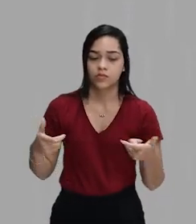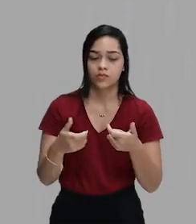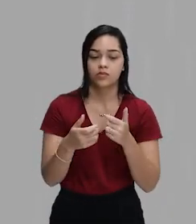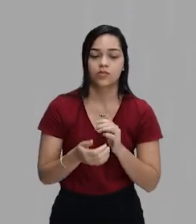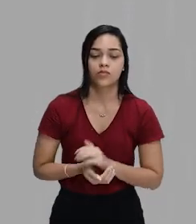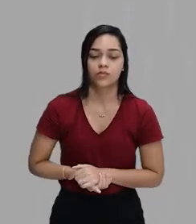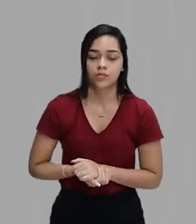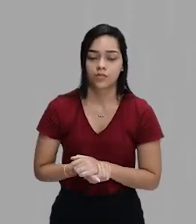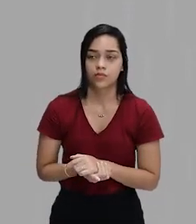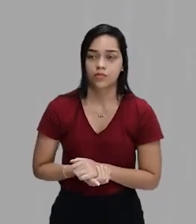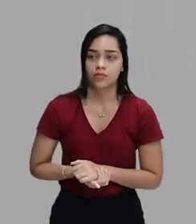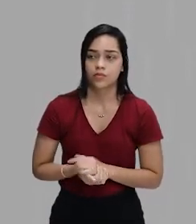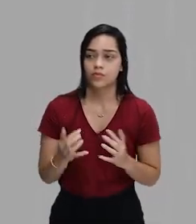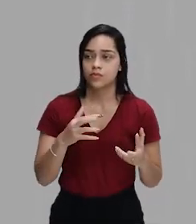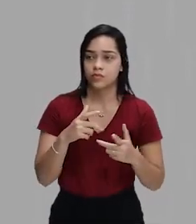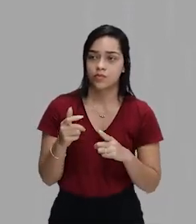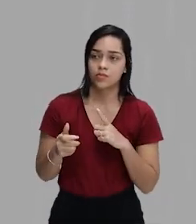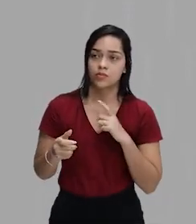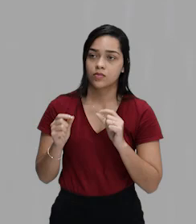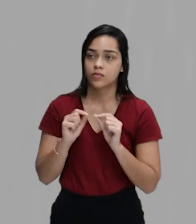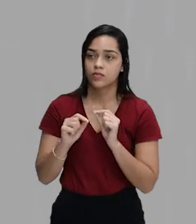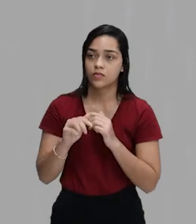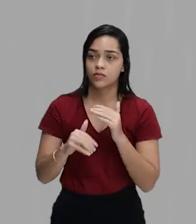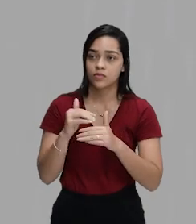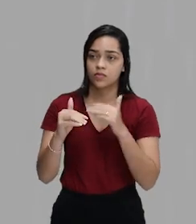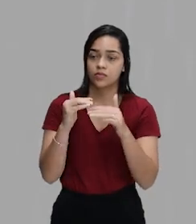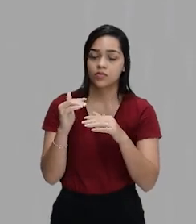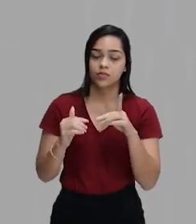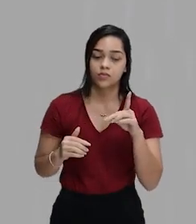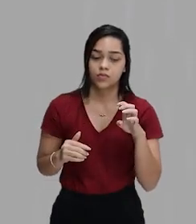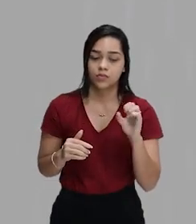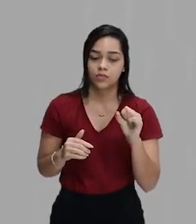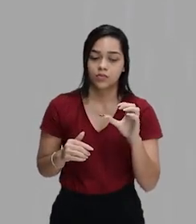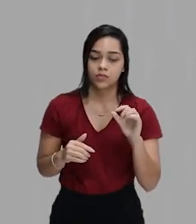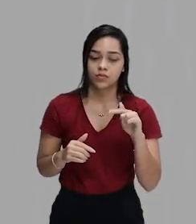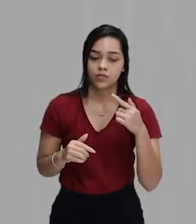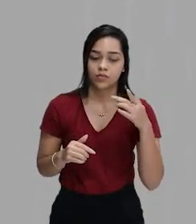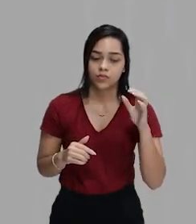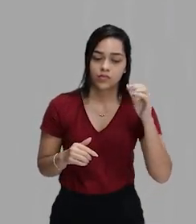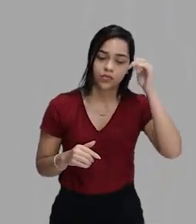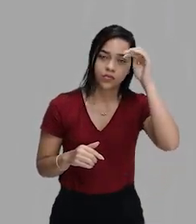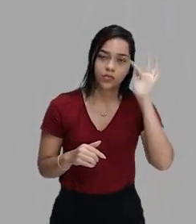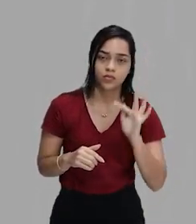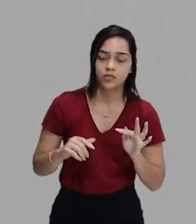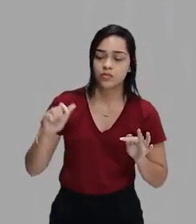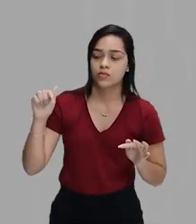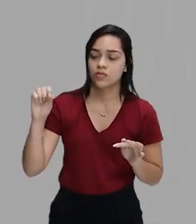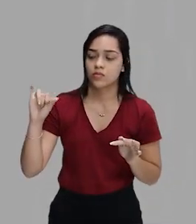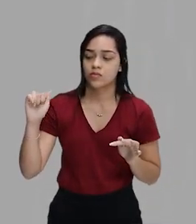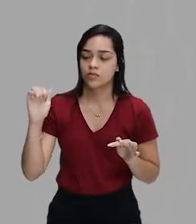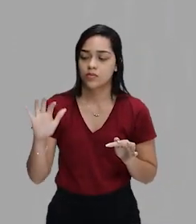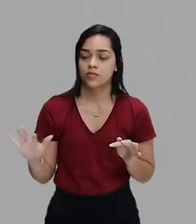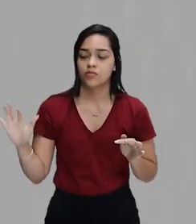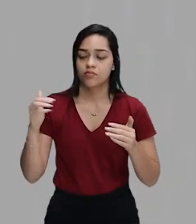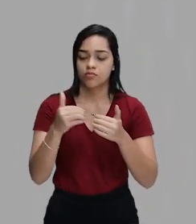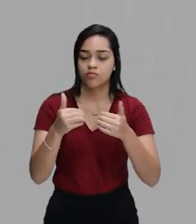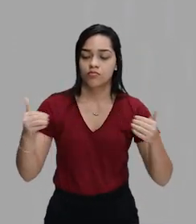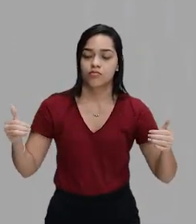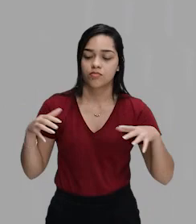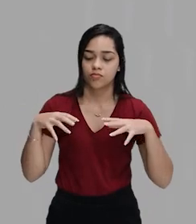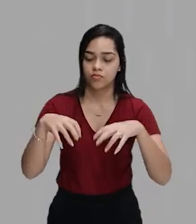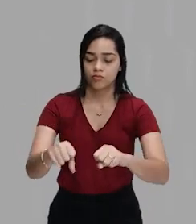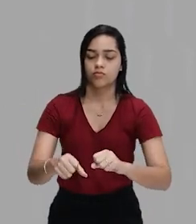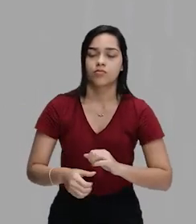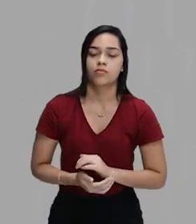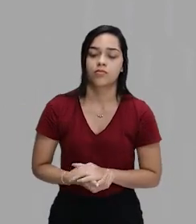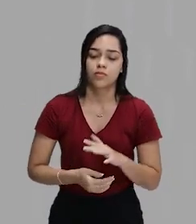Mundial. Um mundo que nós teremos um processo de descolonização na África e na Ásia.